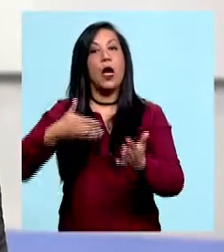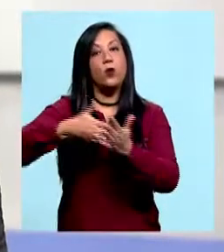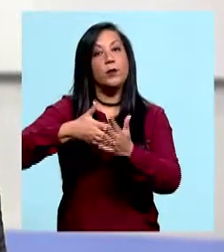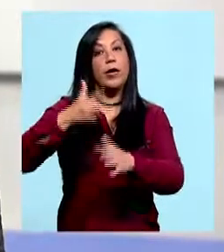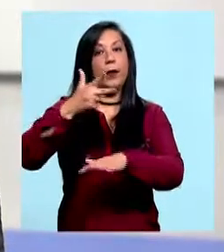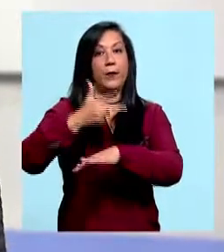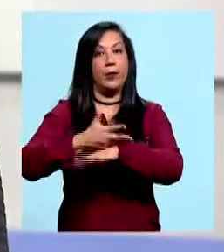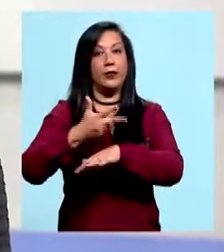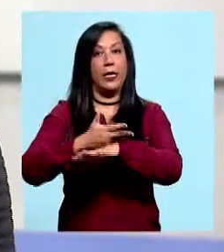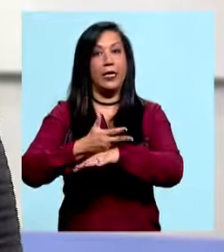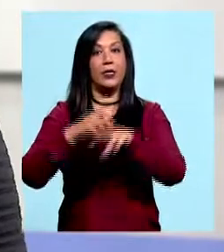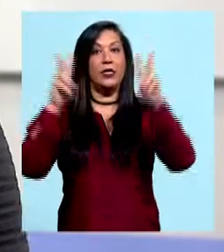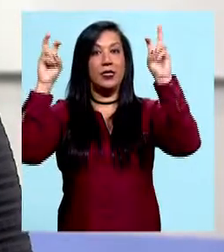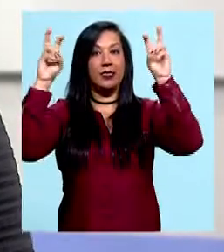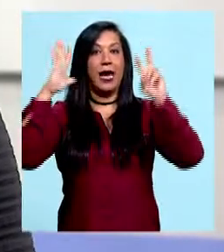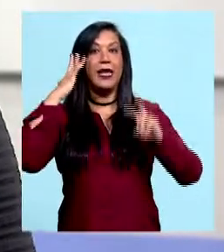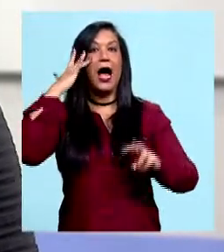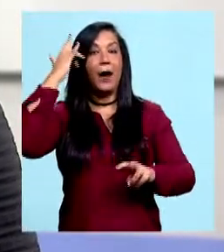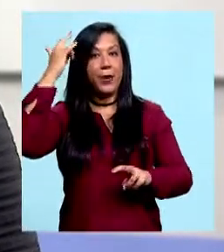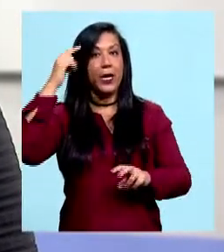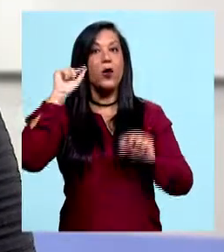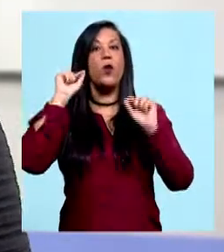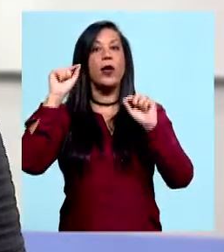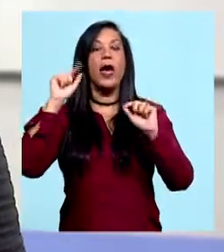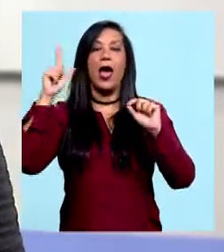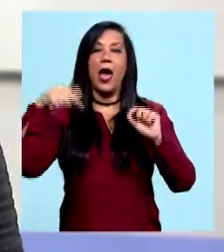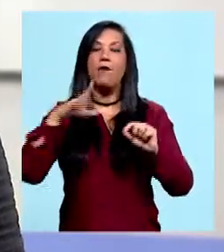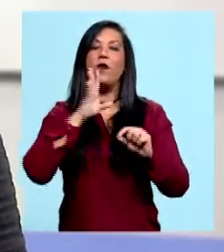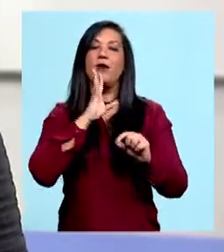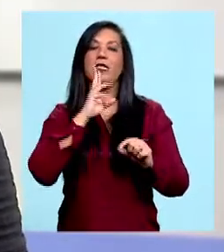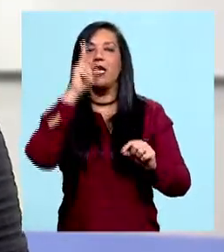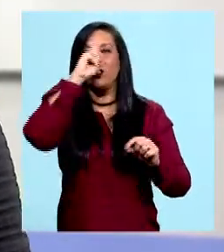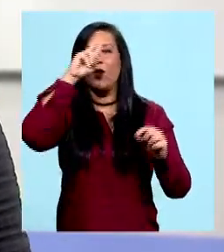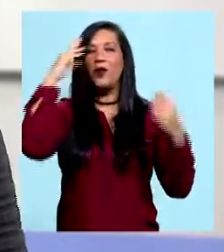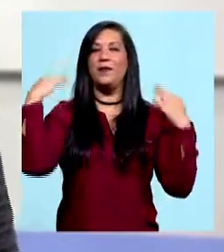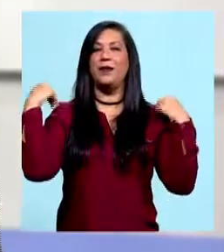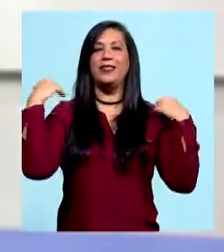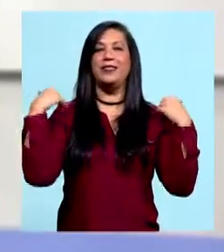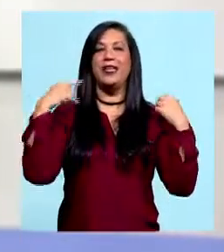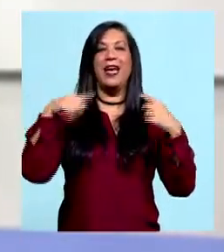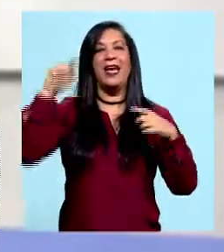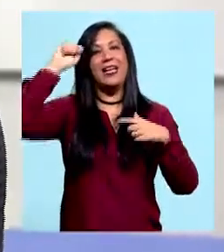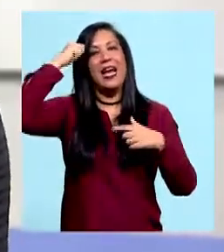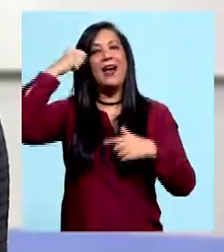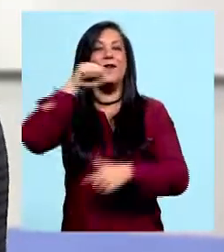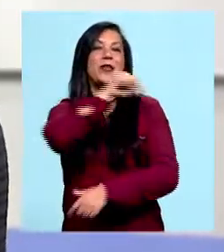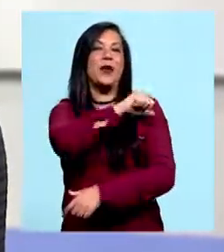Na última reportagem da nossa série, amanhã vamos fazer um passeio histórico na região da Pequena África, no Rio de Janeiro.